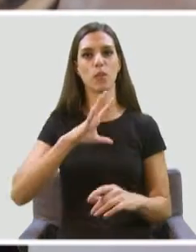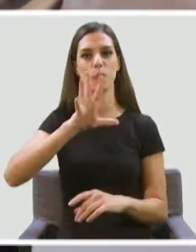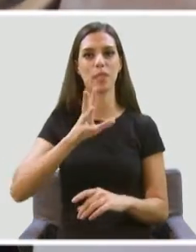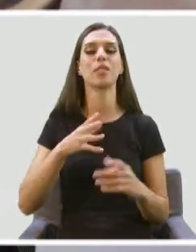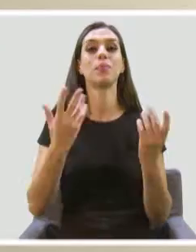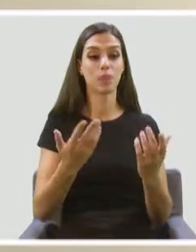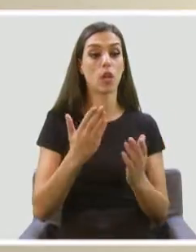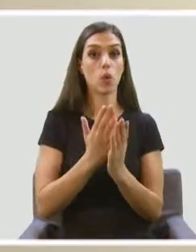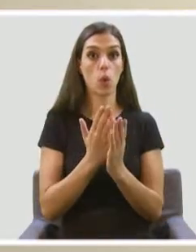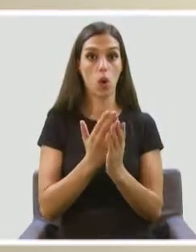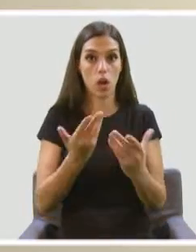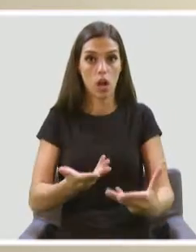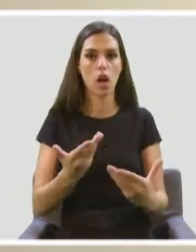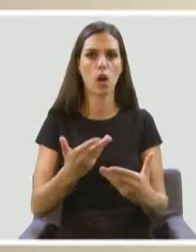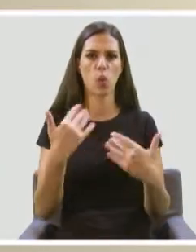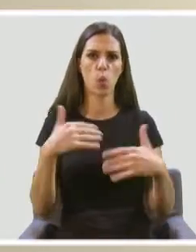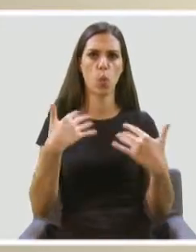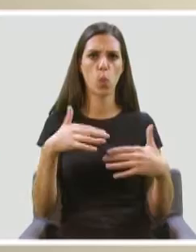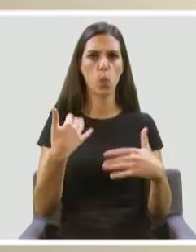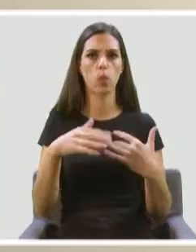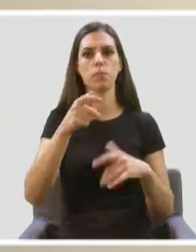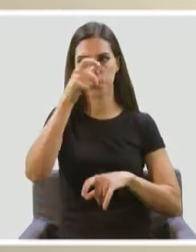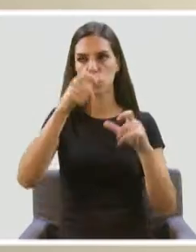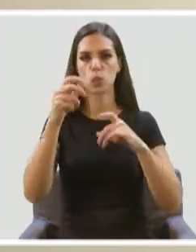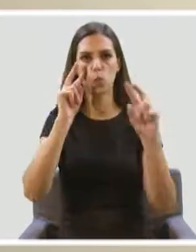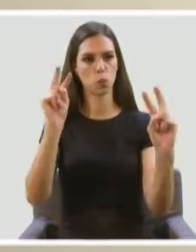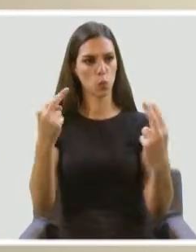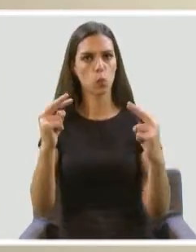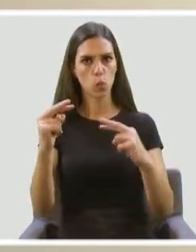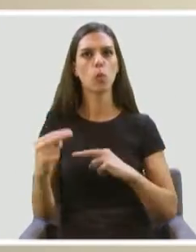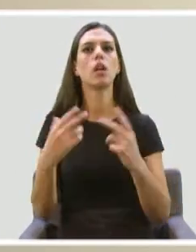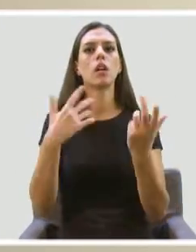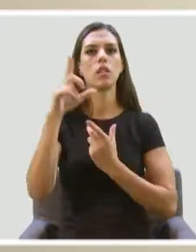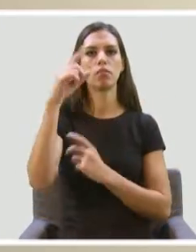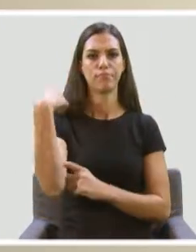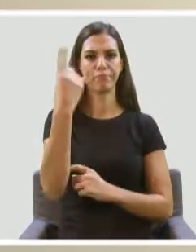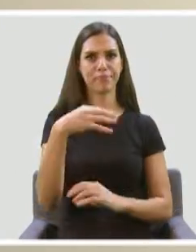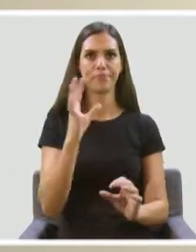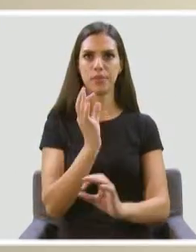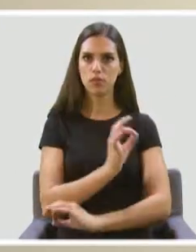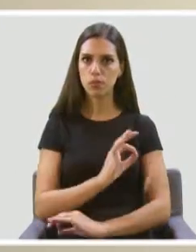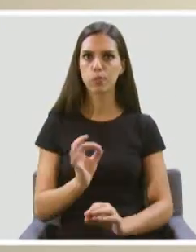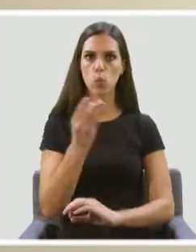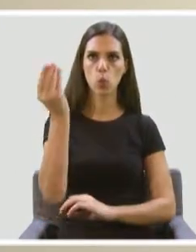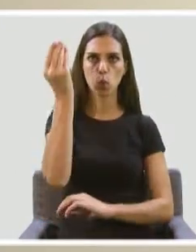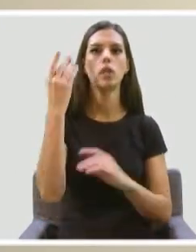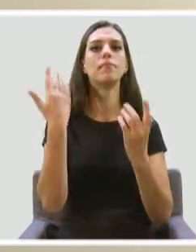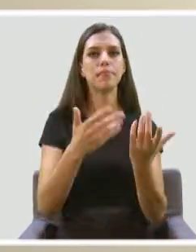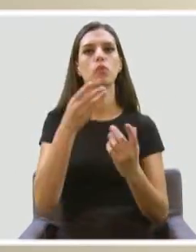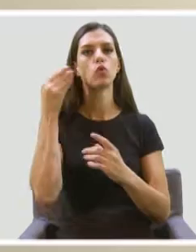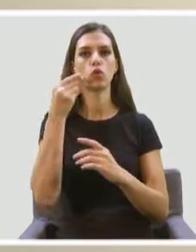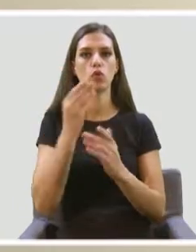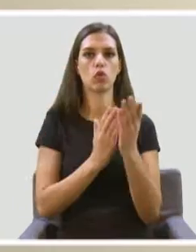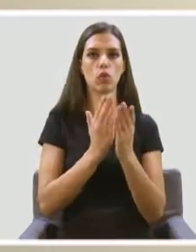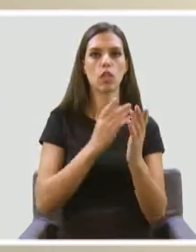do país. A escola hoje está muito bem cotada, a escola é muito bem reconhecida, tem uma excelente imagem, quer do ponto de vista dos